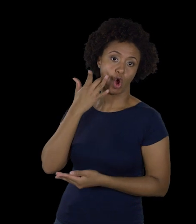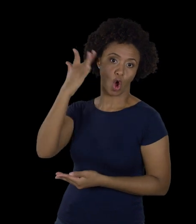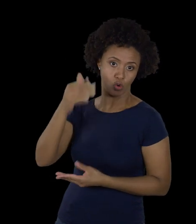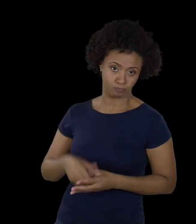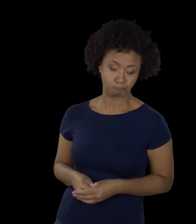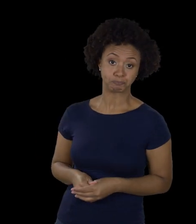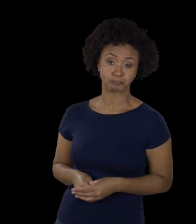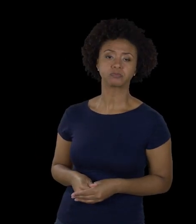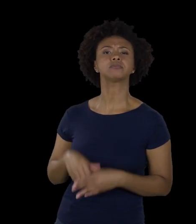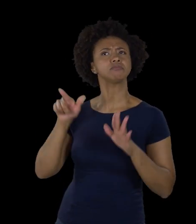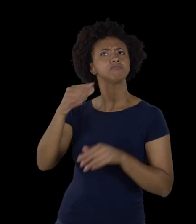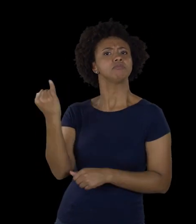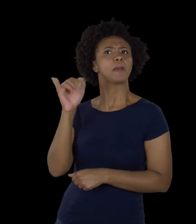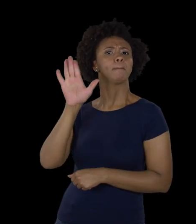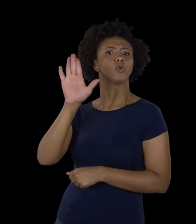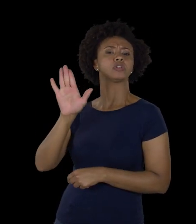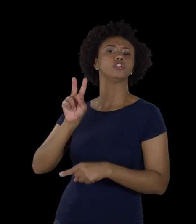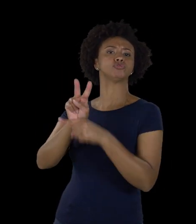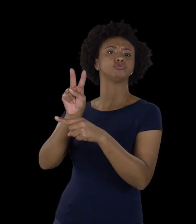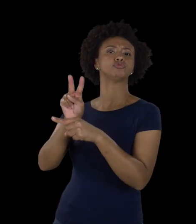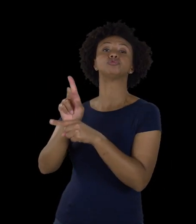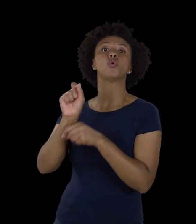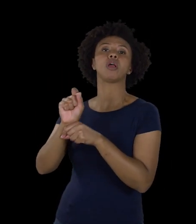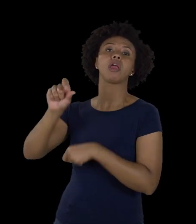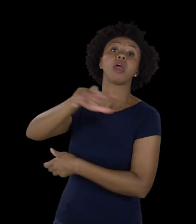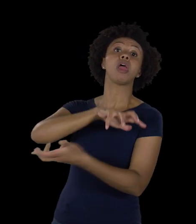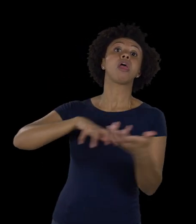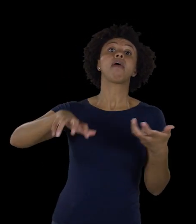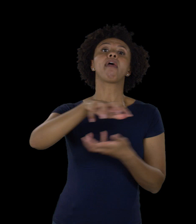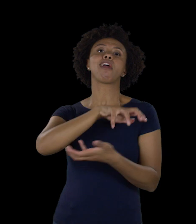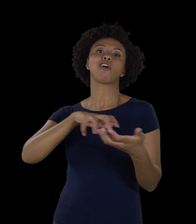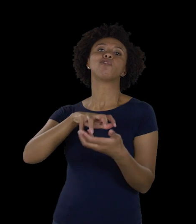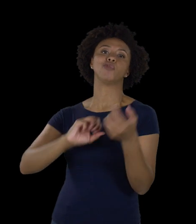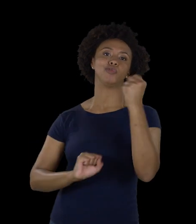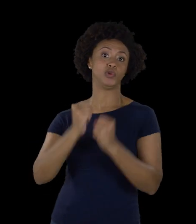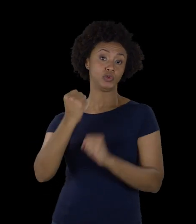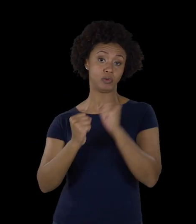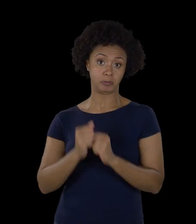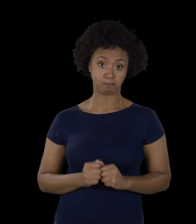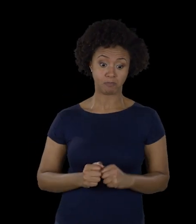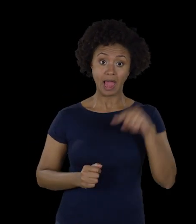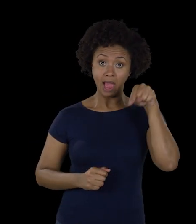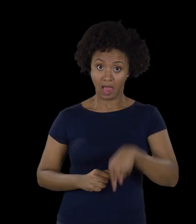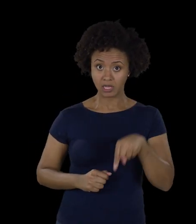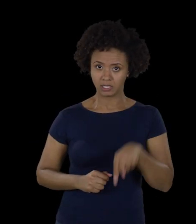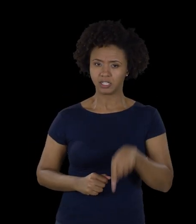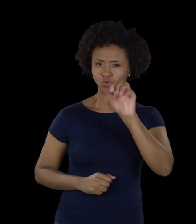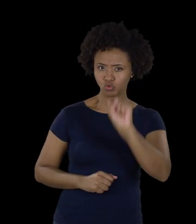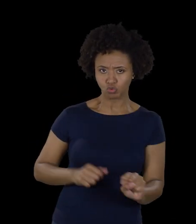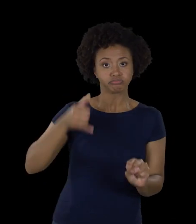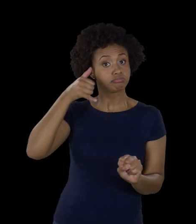dizer também que ele vai ser muito importante para sustentar a Revolução Industrial. E aqui, no sul, o